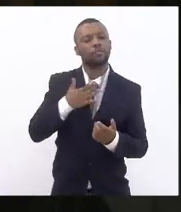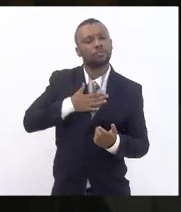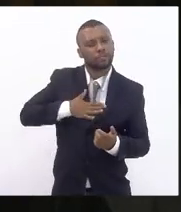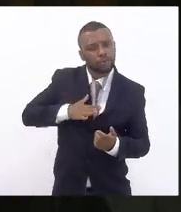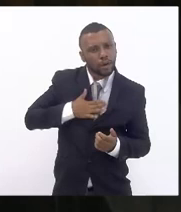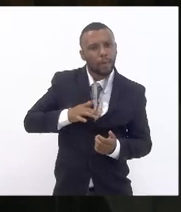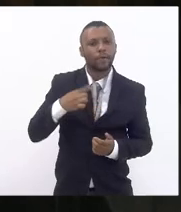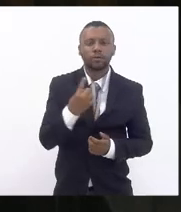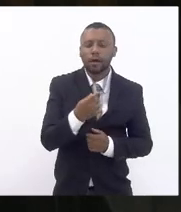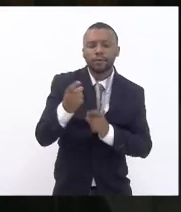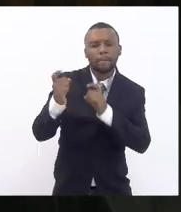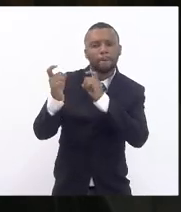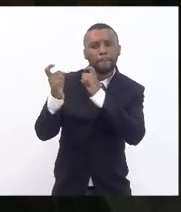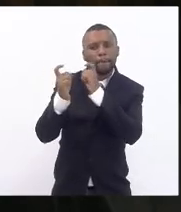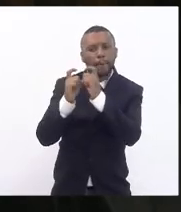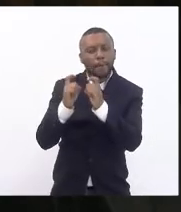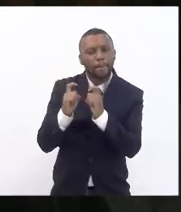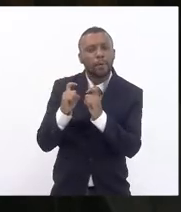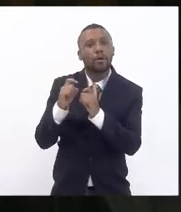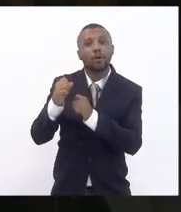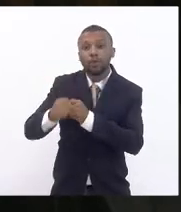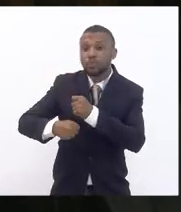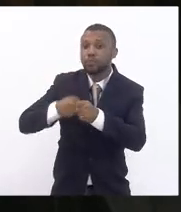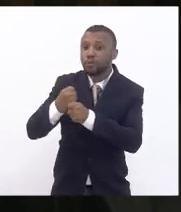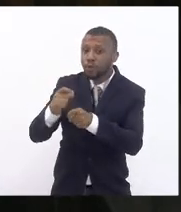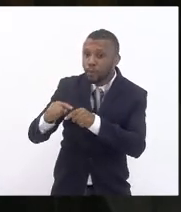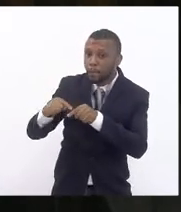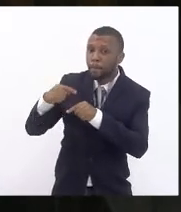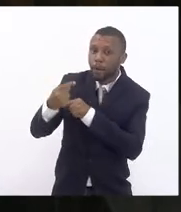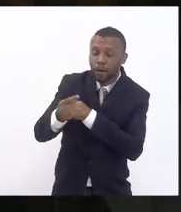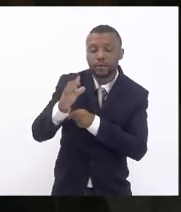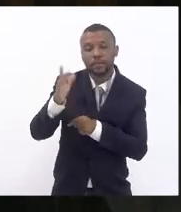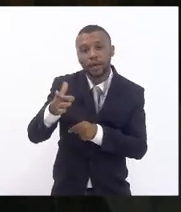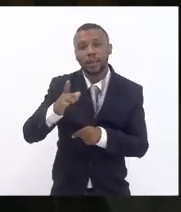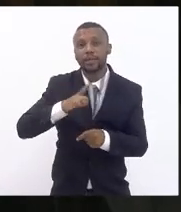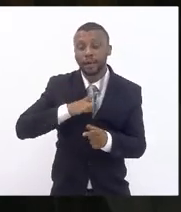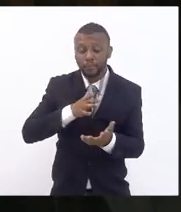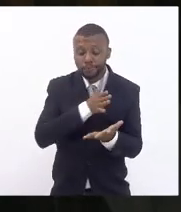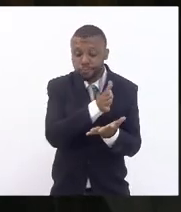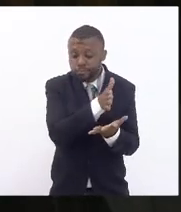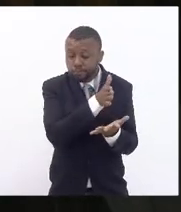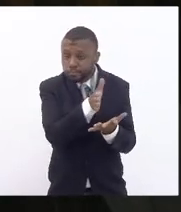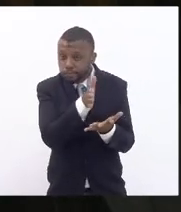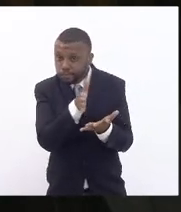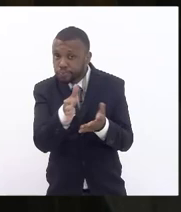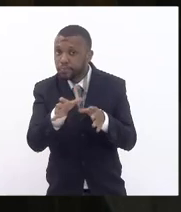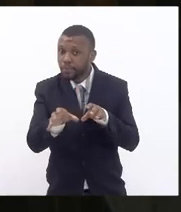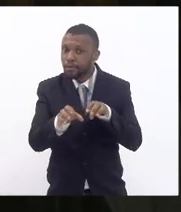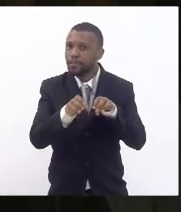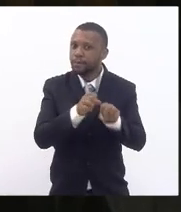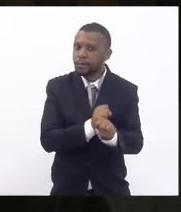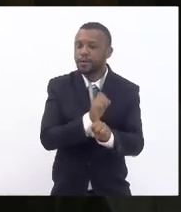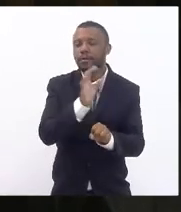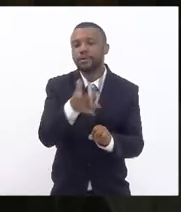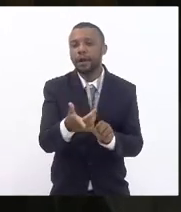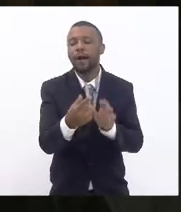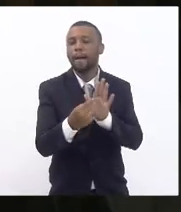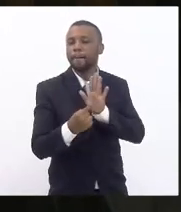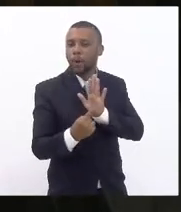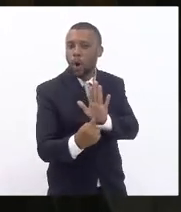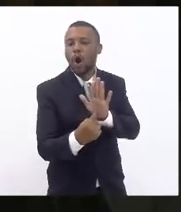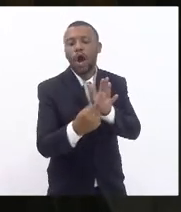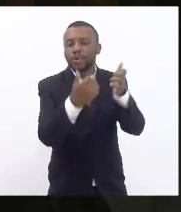debate, a partir do ano que vem, já com os itinerários formativos desenhados, como vai ser